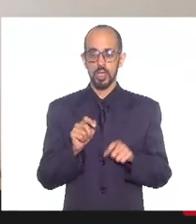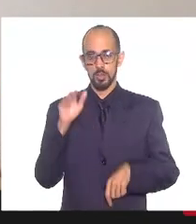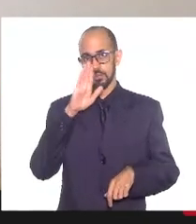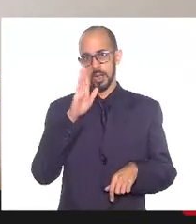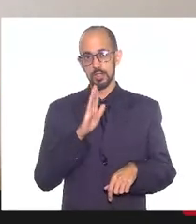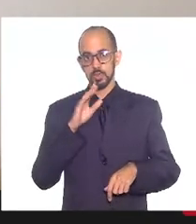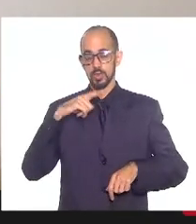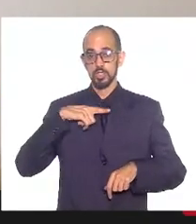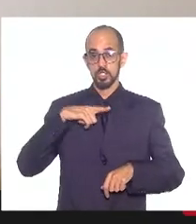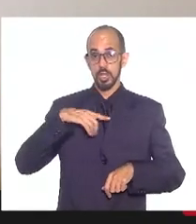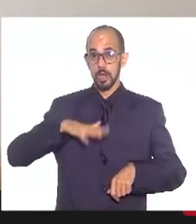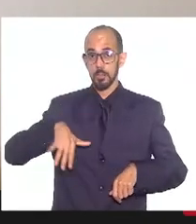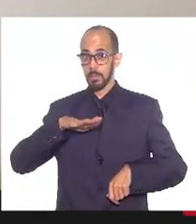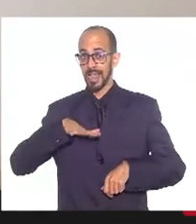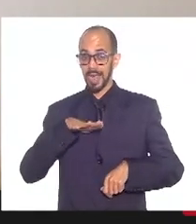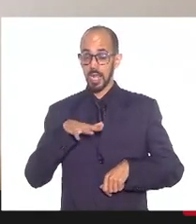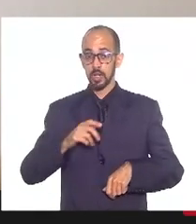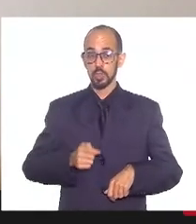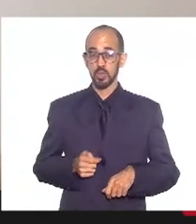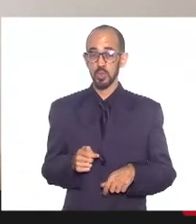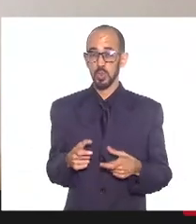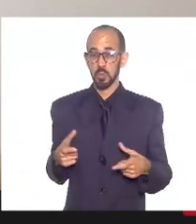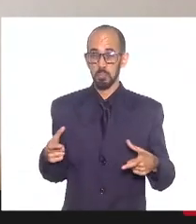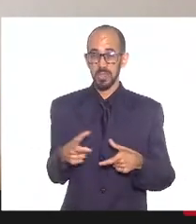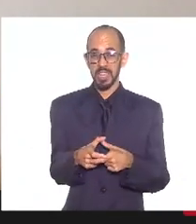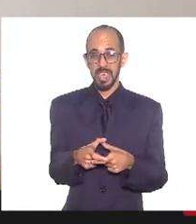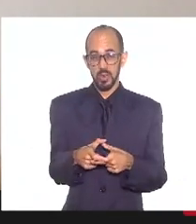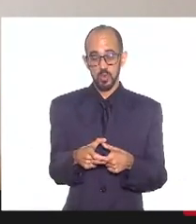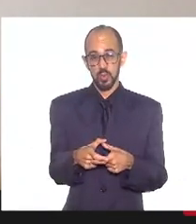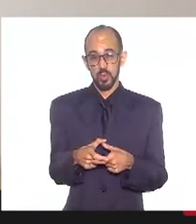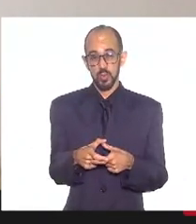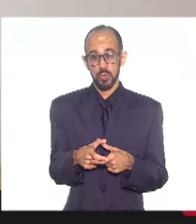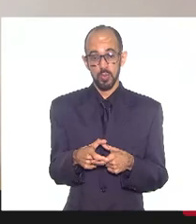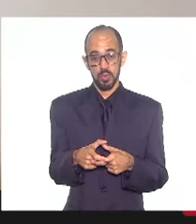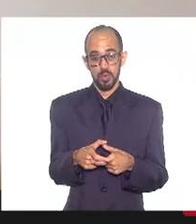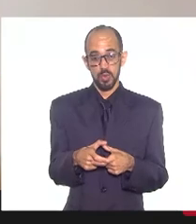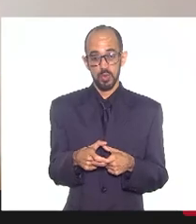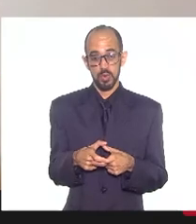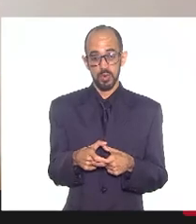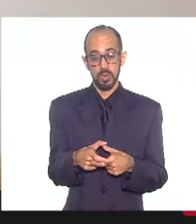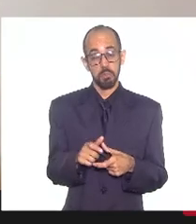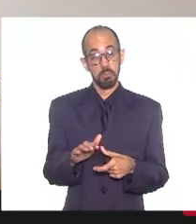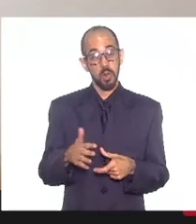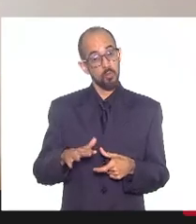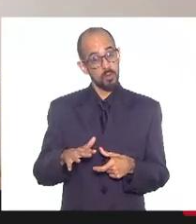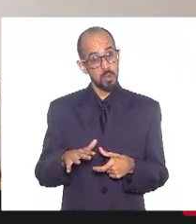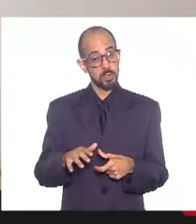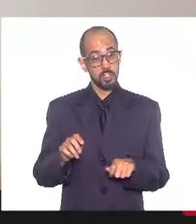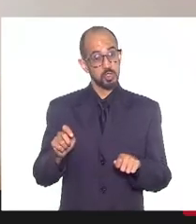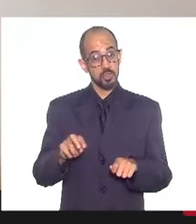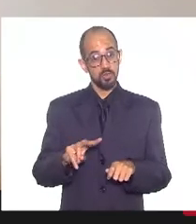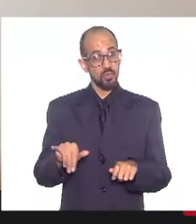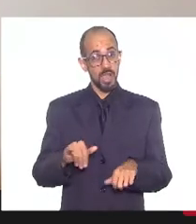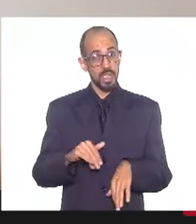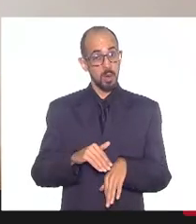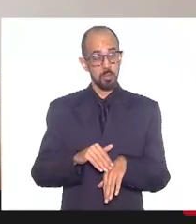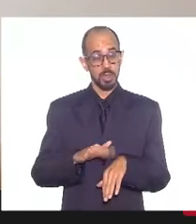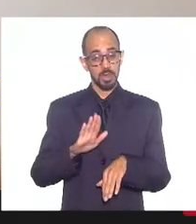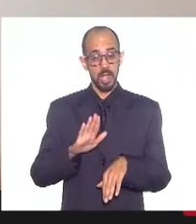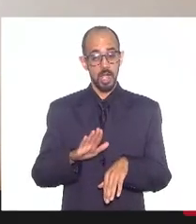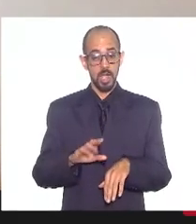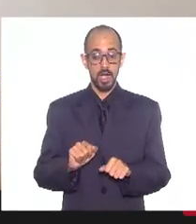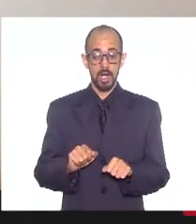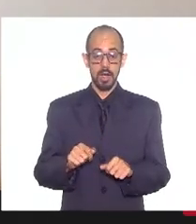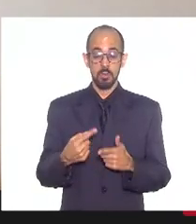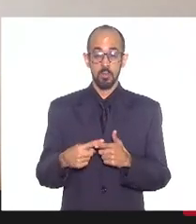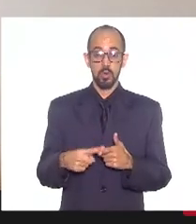mercado pequeno e provavelmente não vai aumentar no caso do residencial e do comercial, porque somos um país tropical, sem